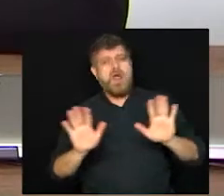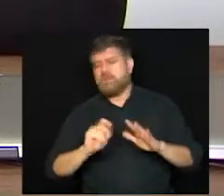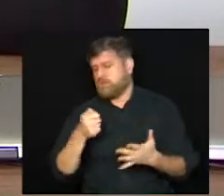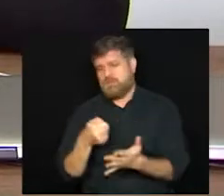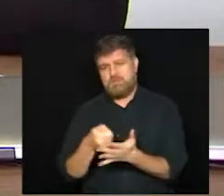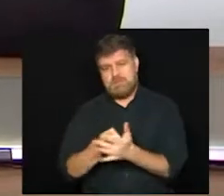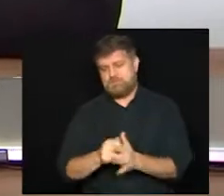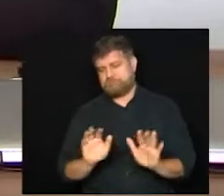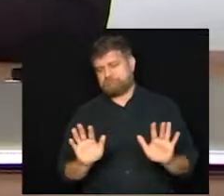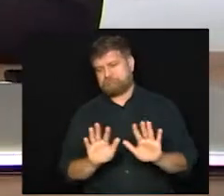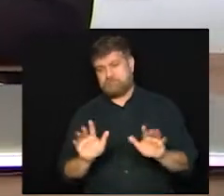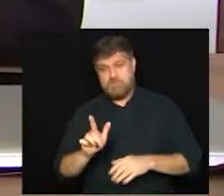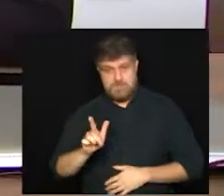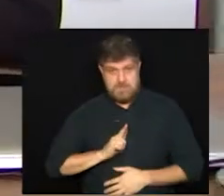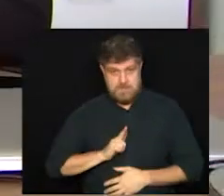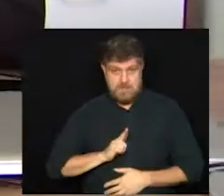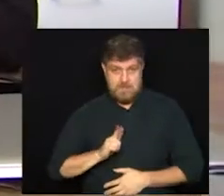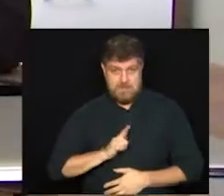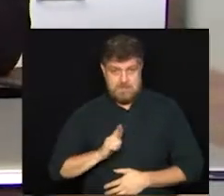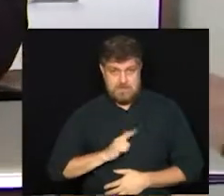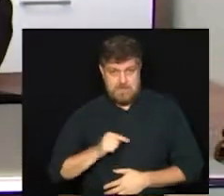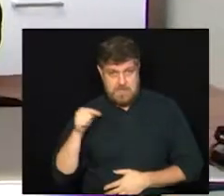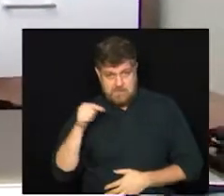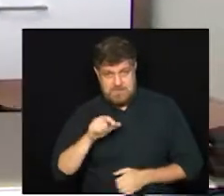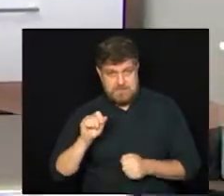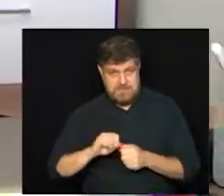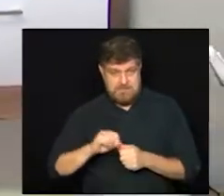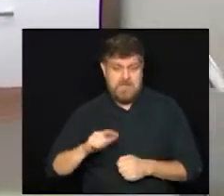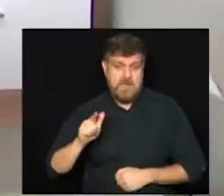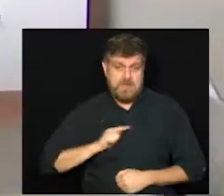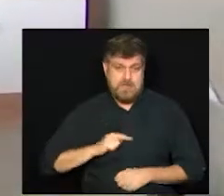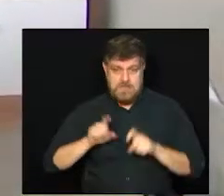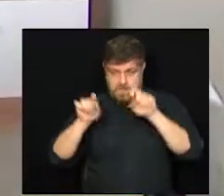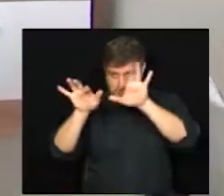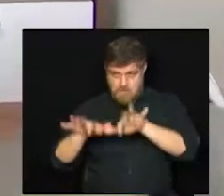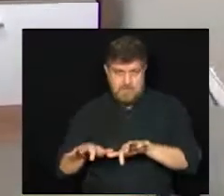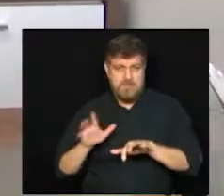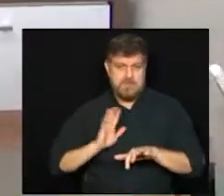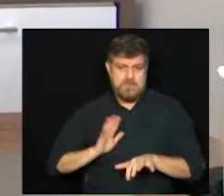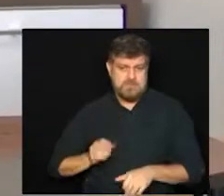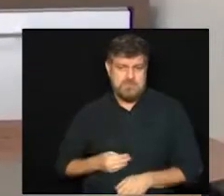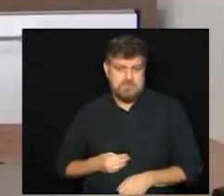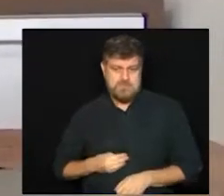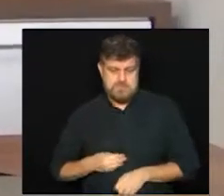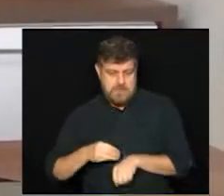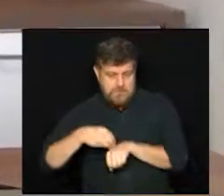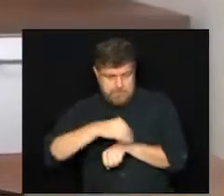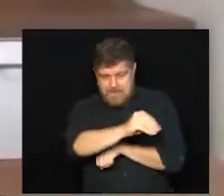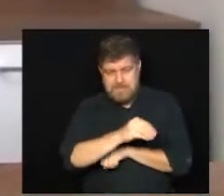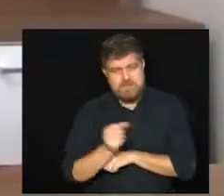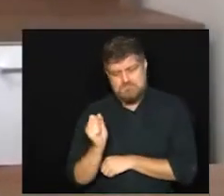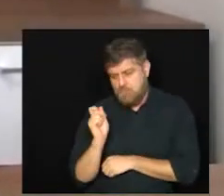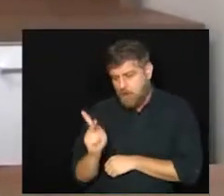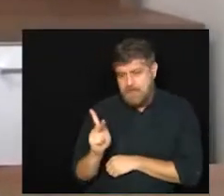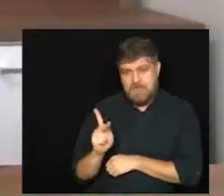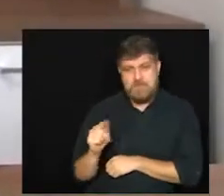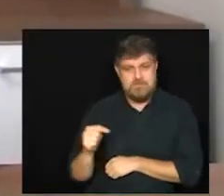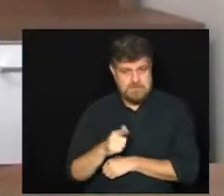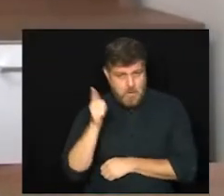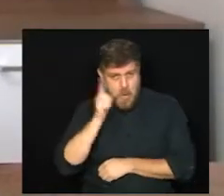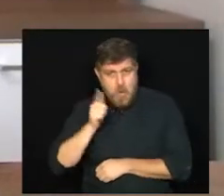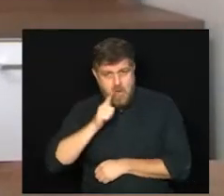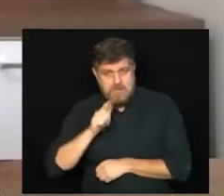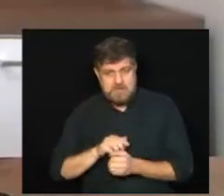obrigatório, né? Se você tiver, se você mesmo fez, você vai ter no seu computador, ou você informa, tudo bem, mas você consegue